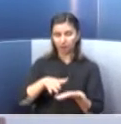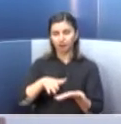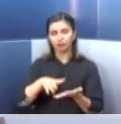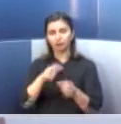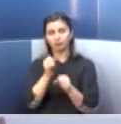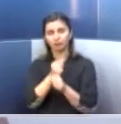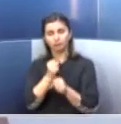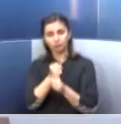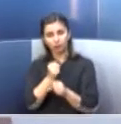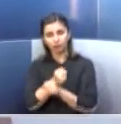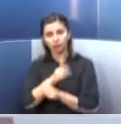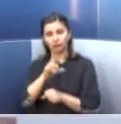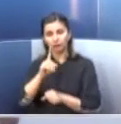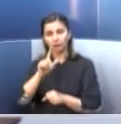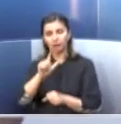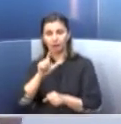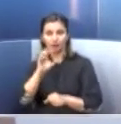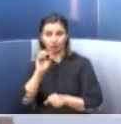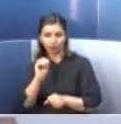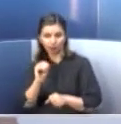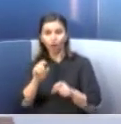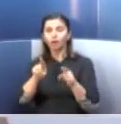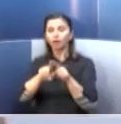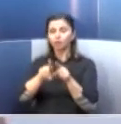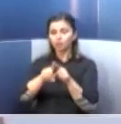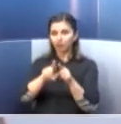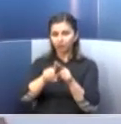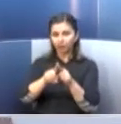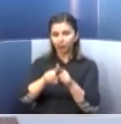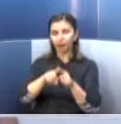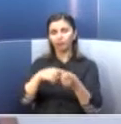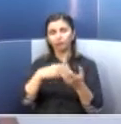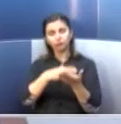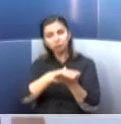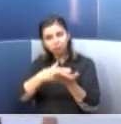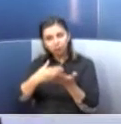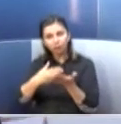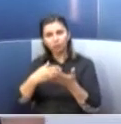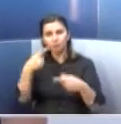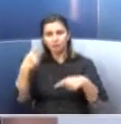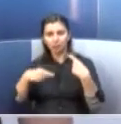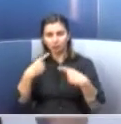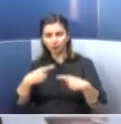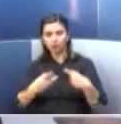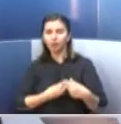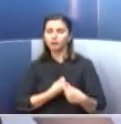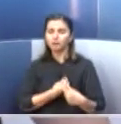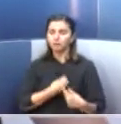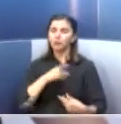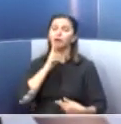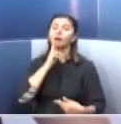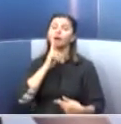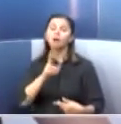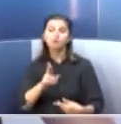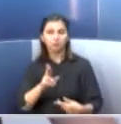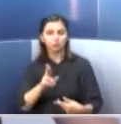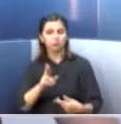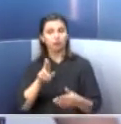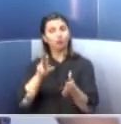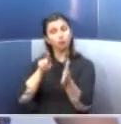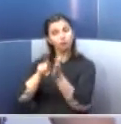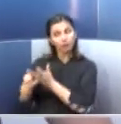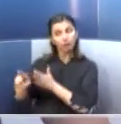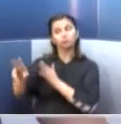tiveram a oportunidade de abrir o debate, de participar, de, em alguns momentos, responder alguns questionamentos, em